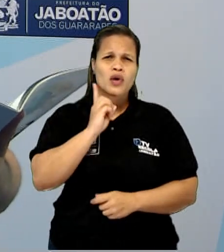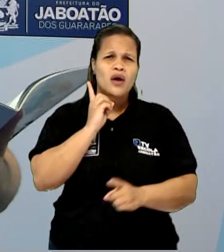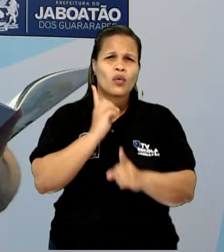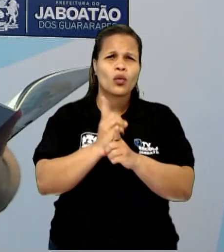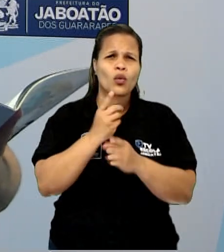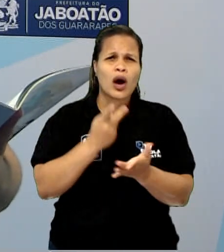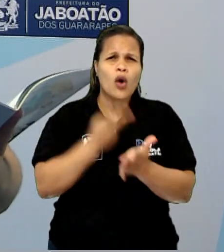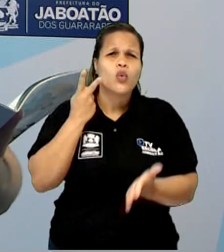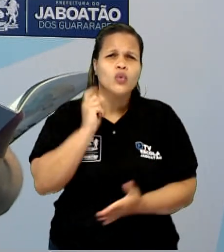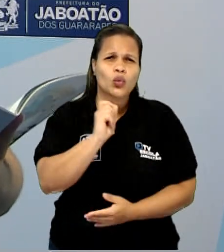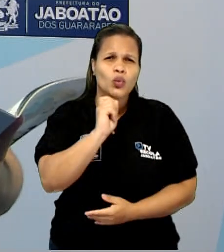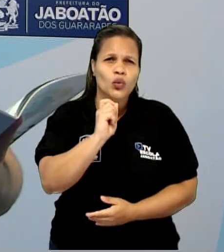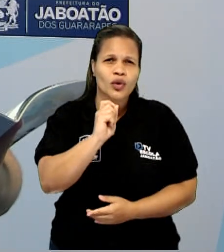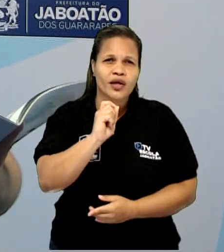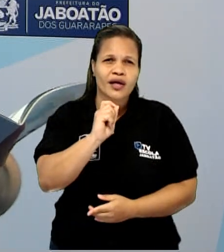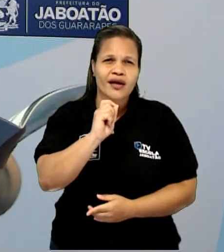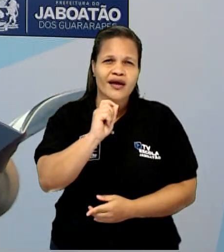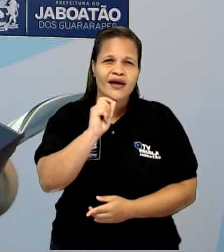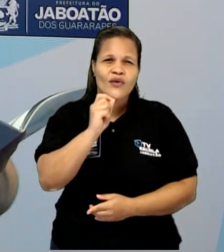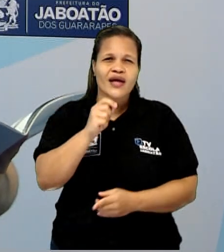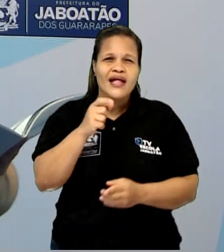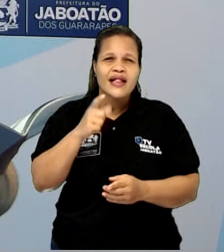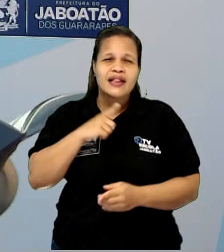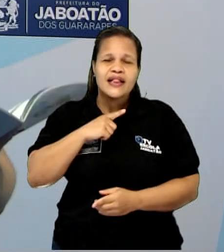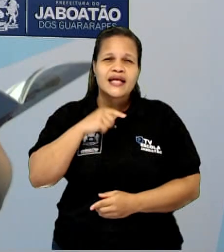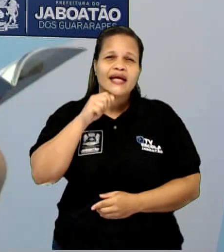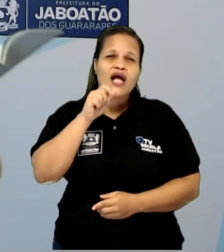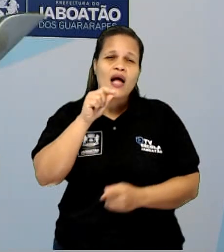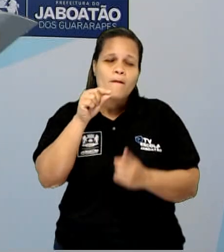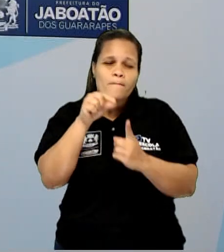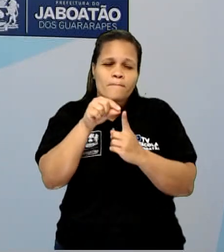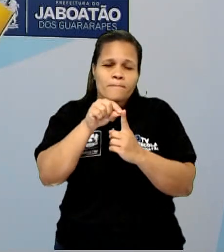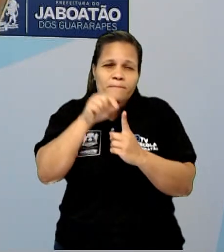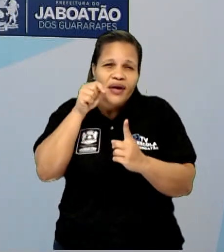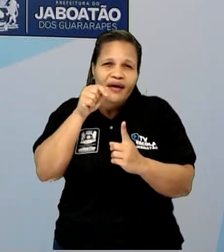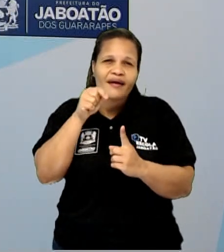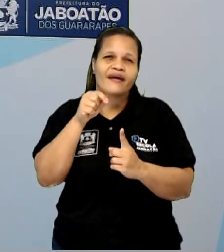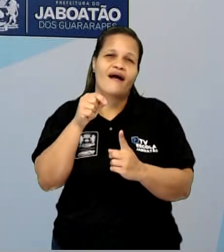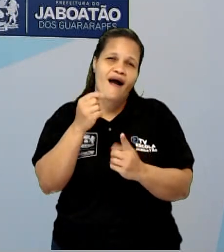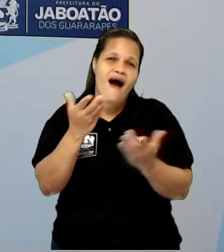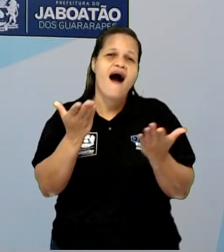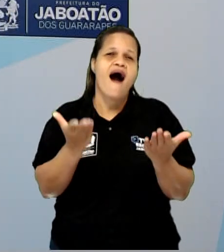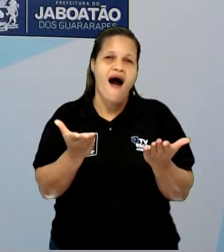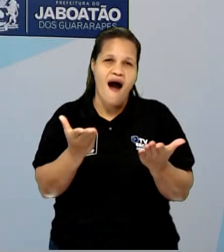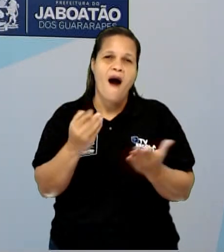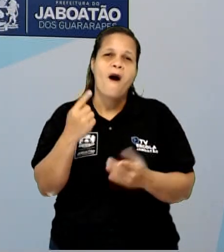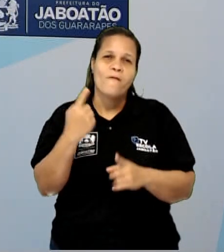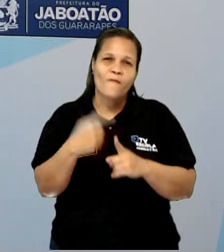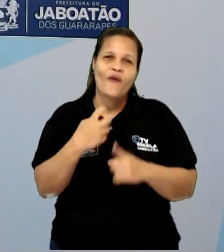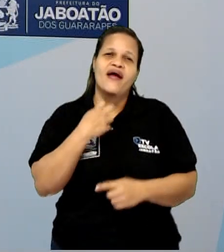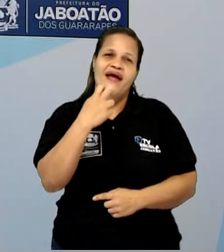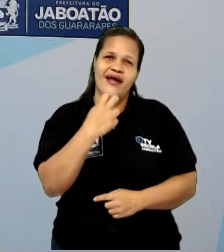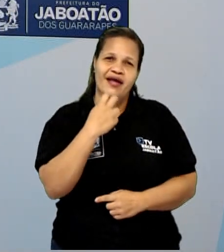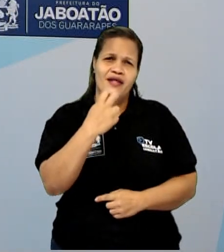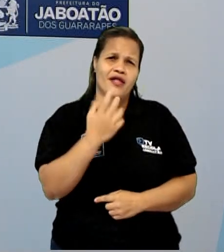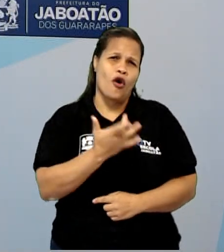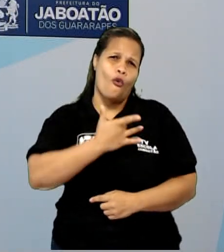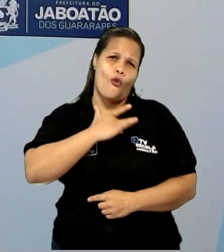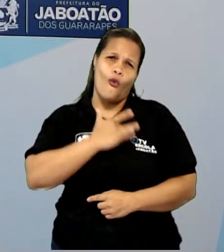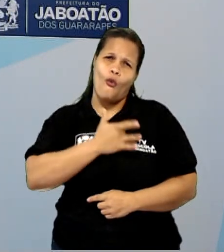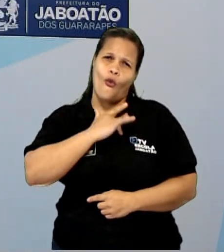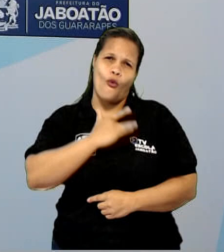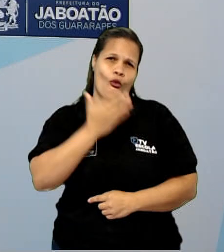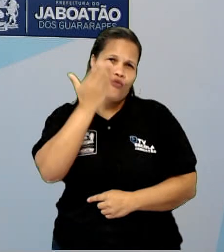seu dedo e por isso ele gritava: coitado, desvendei o tal segredo. Ui, ui, ui, coitado do